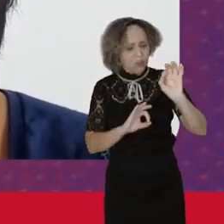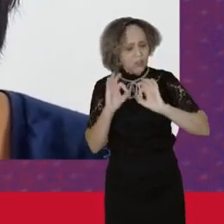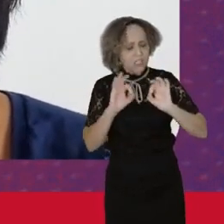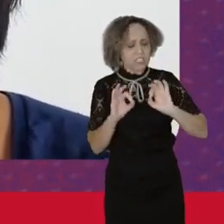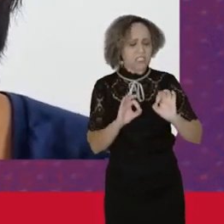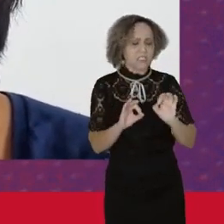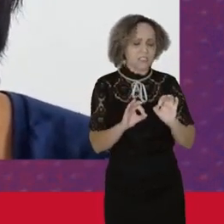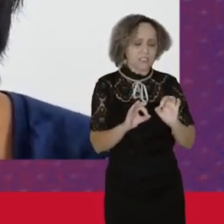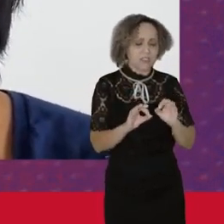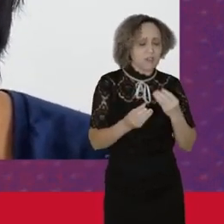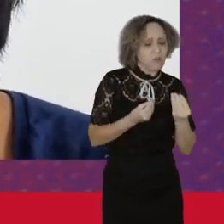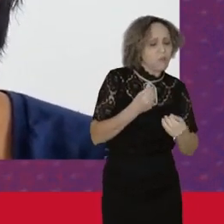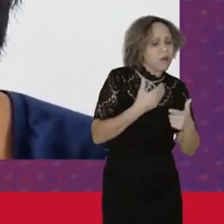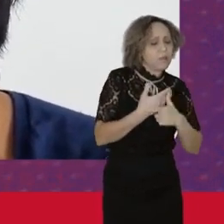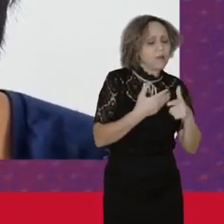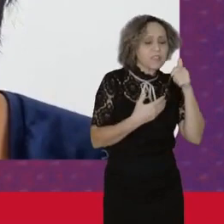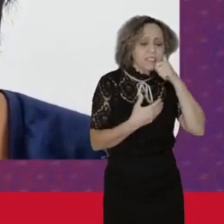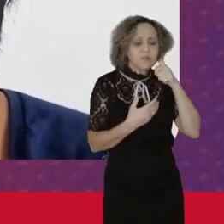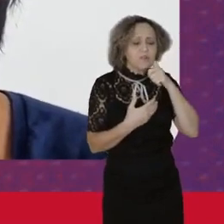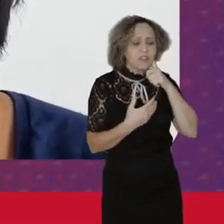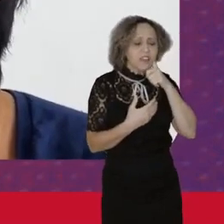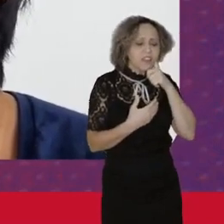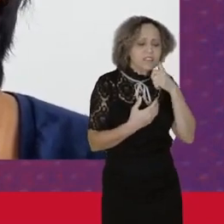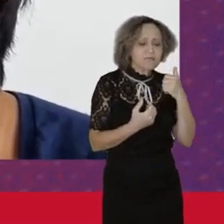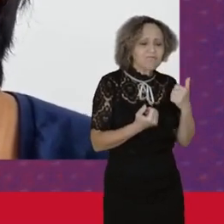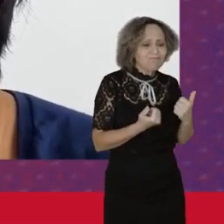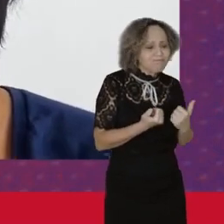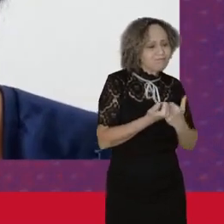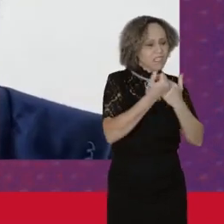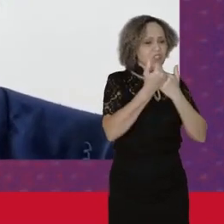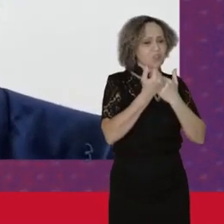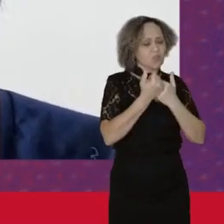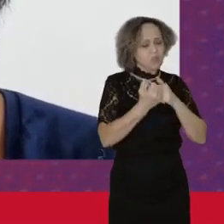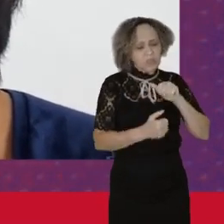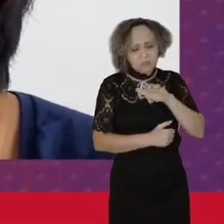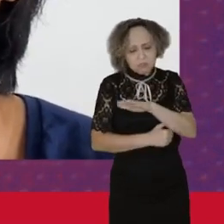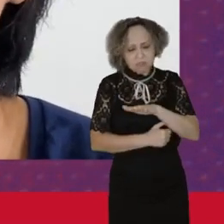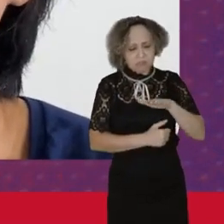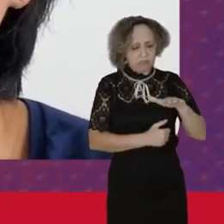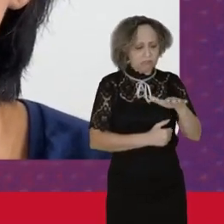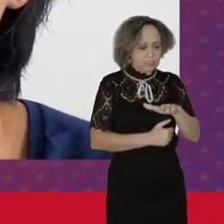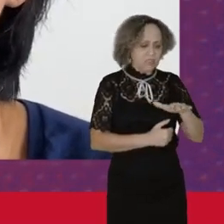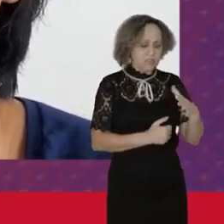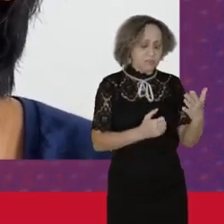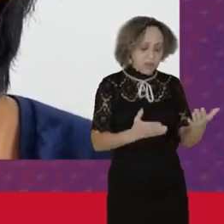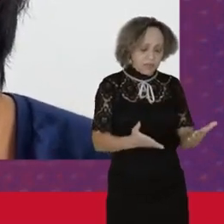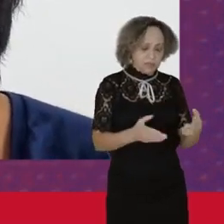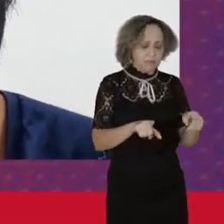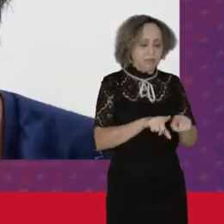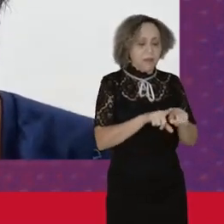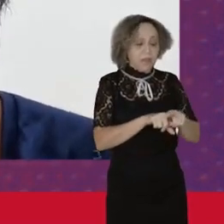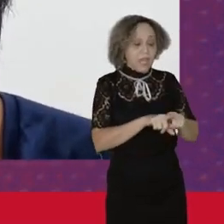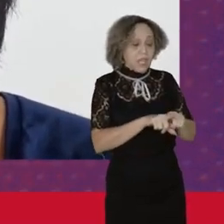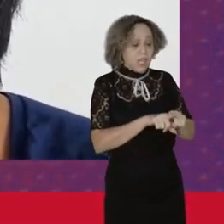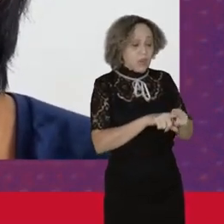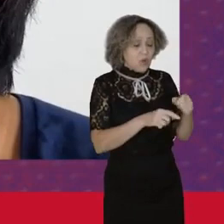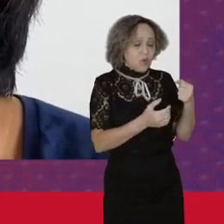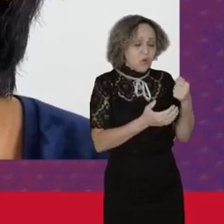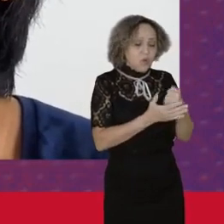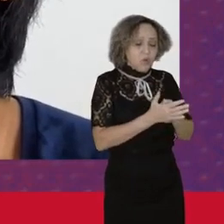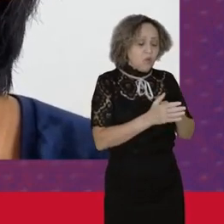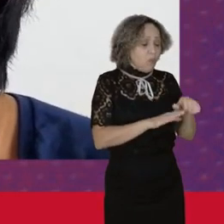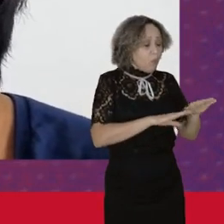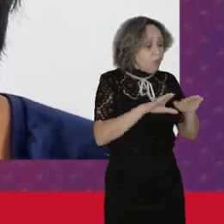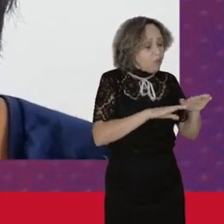mulheres junto aos demais componentes desses espaços. Também o movimento de mulheres camponesas,